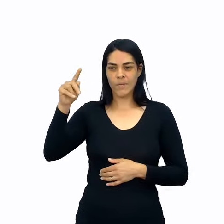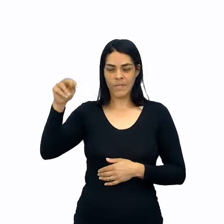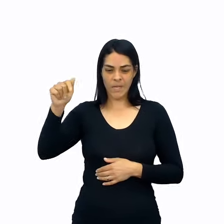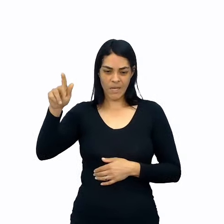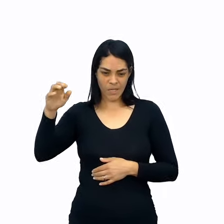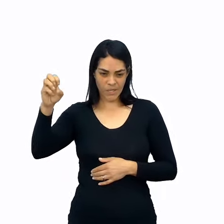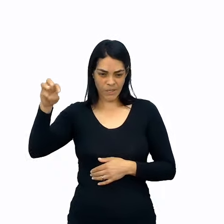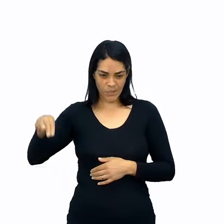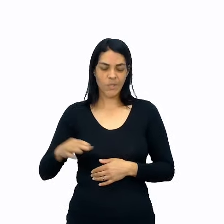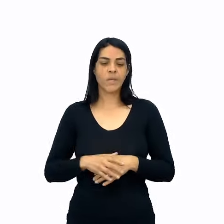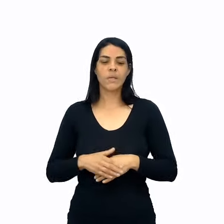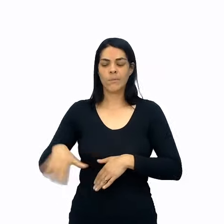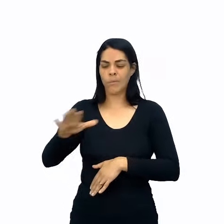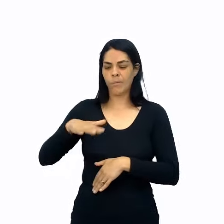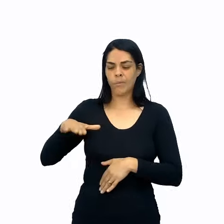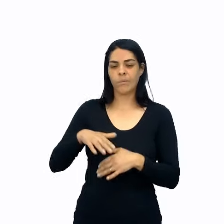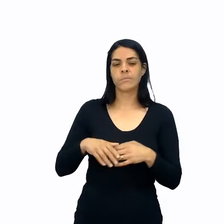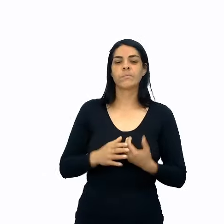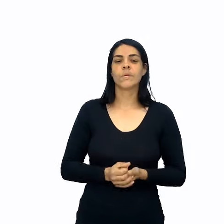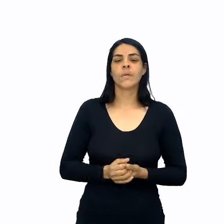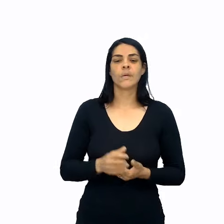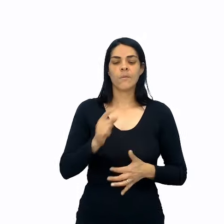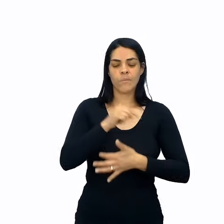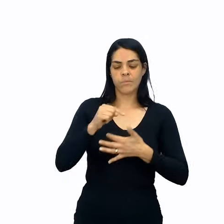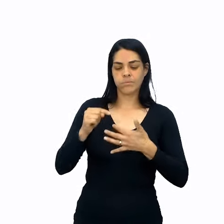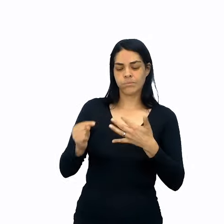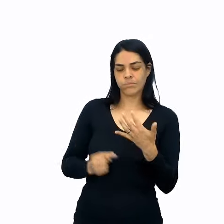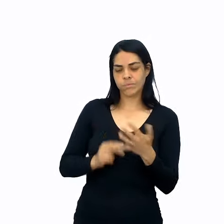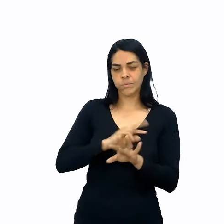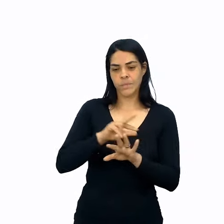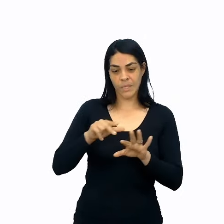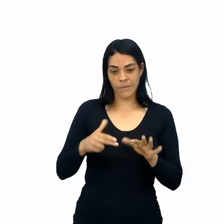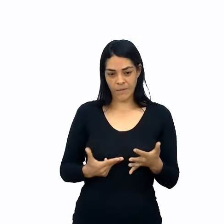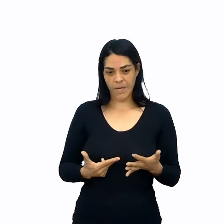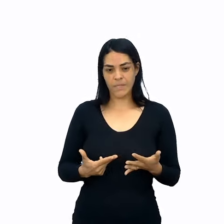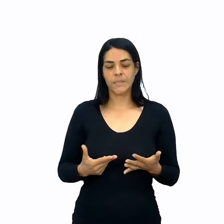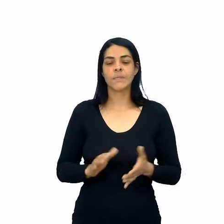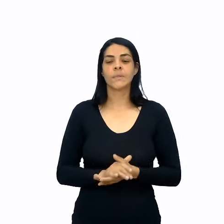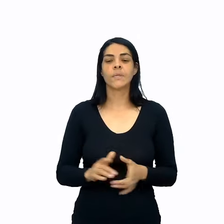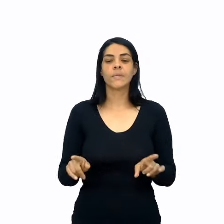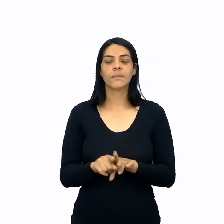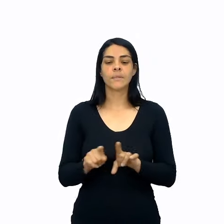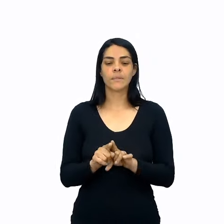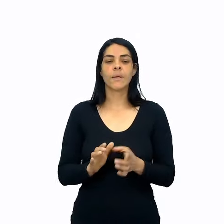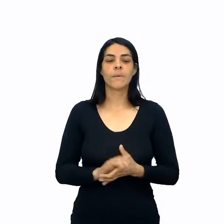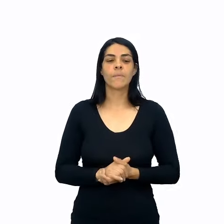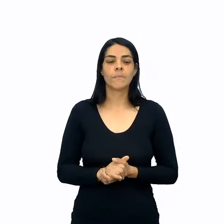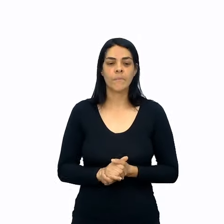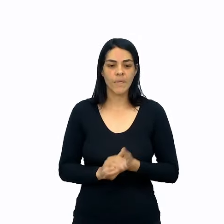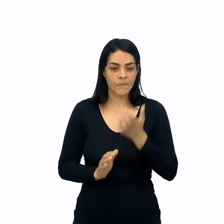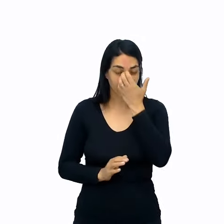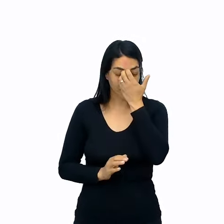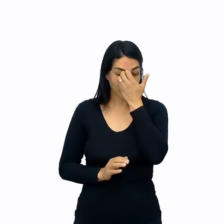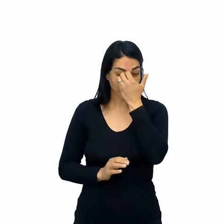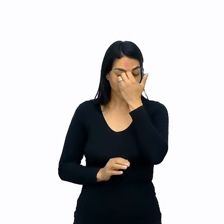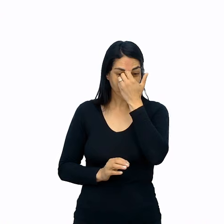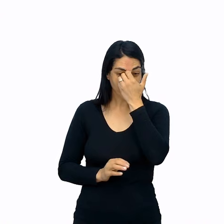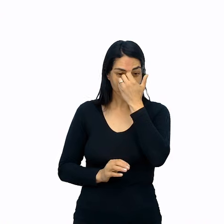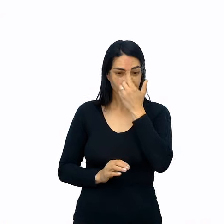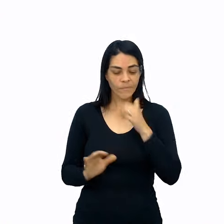relatos de modo geral. Então, vejam que está muito no campo jornalístico também, midiático jornalístico.